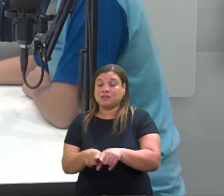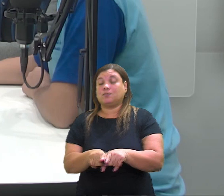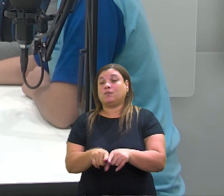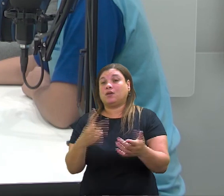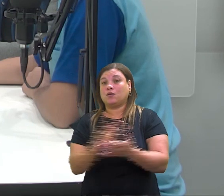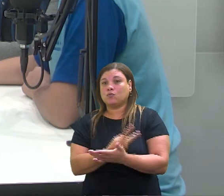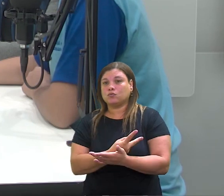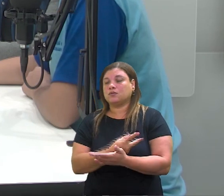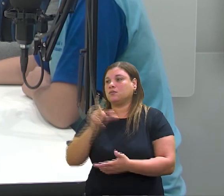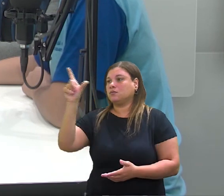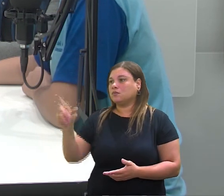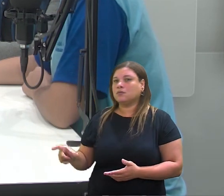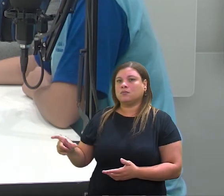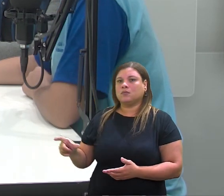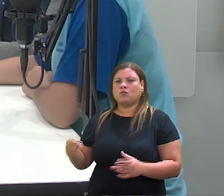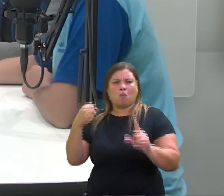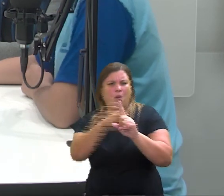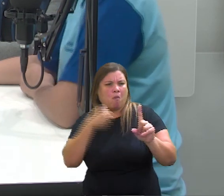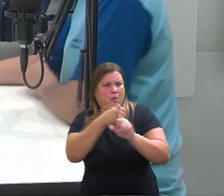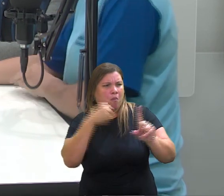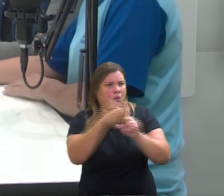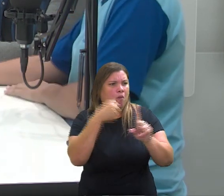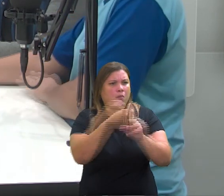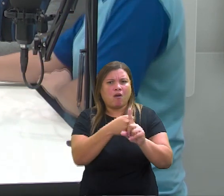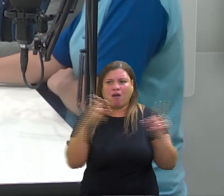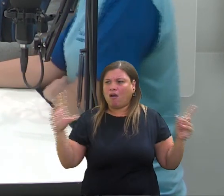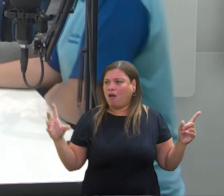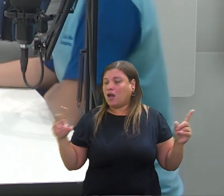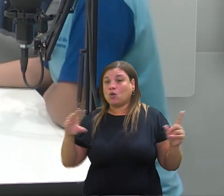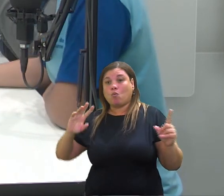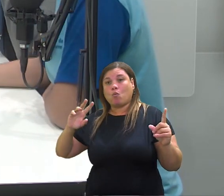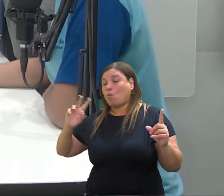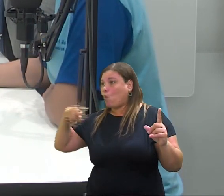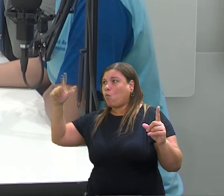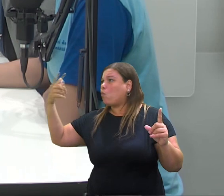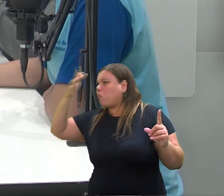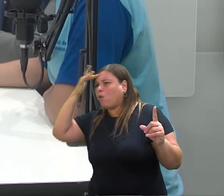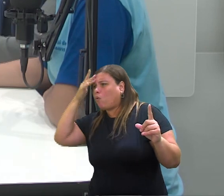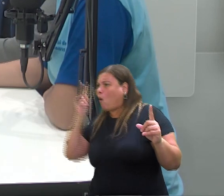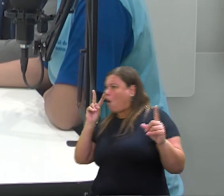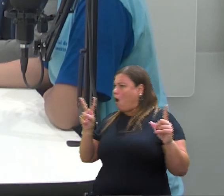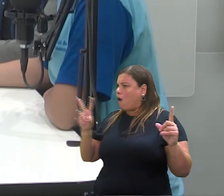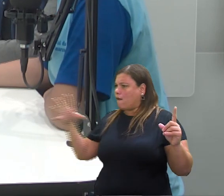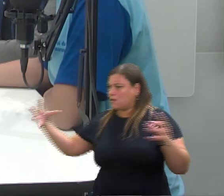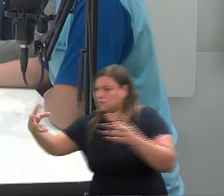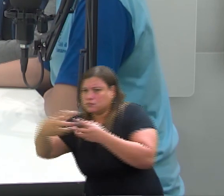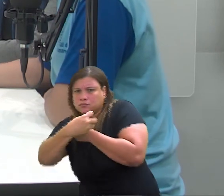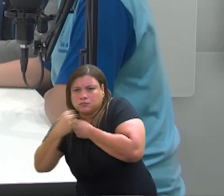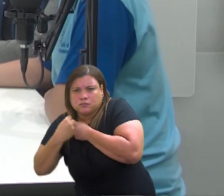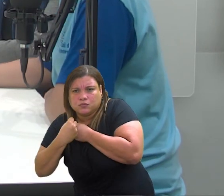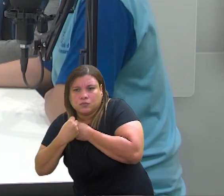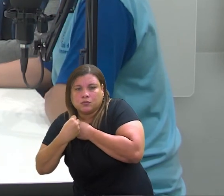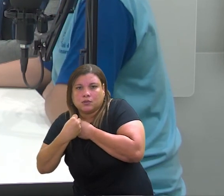Nada justifica violência, tá joia? Nem física, nem verbal. Ou o aluno xingou o professor, você quer isso?